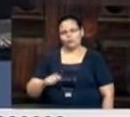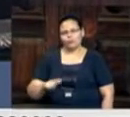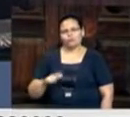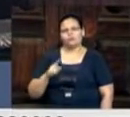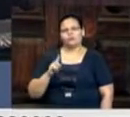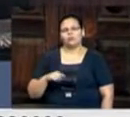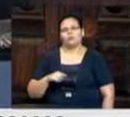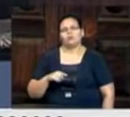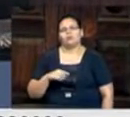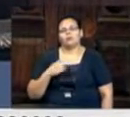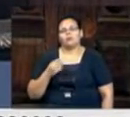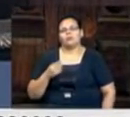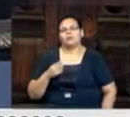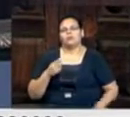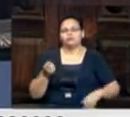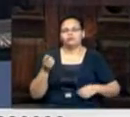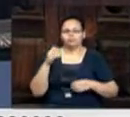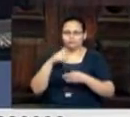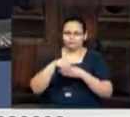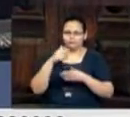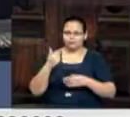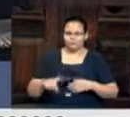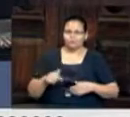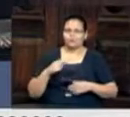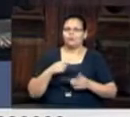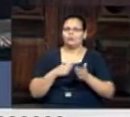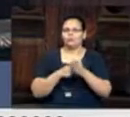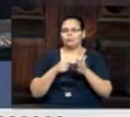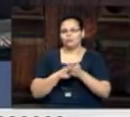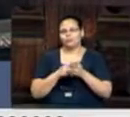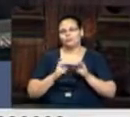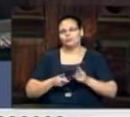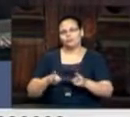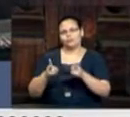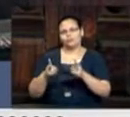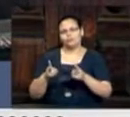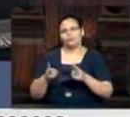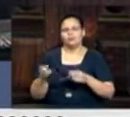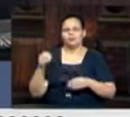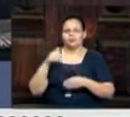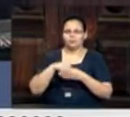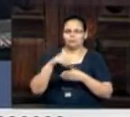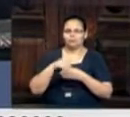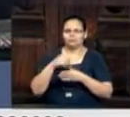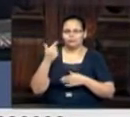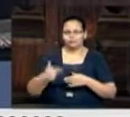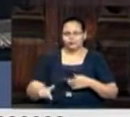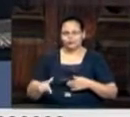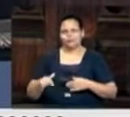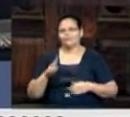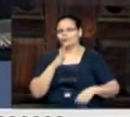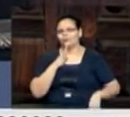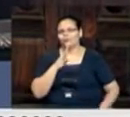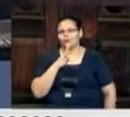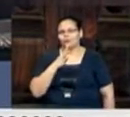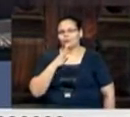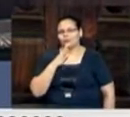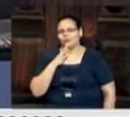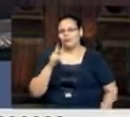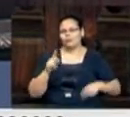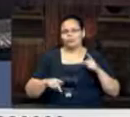em Tanguá, parabéns, boa luta, boa continuação, reeleito por mérito, por reconhecimento do povo de